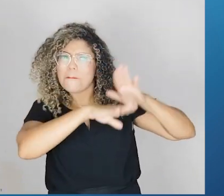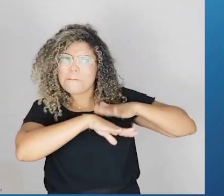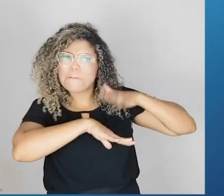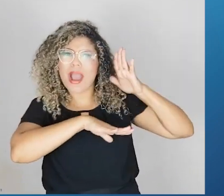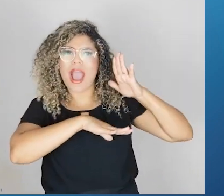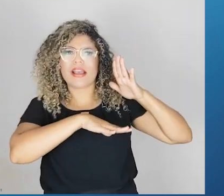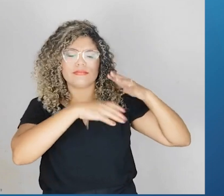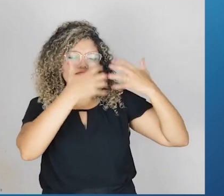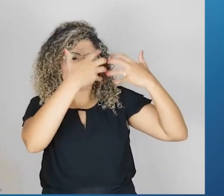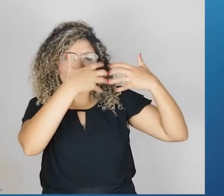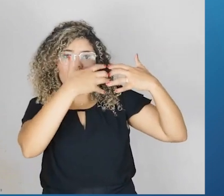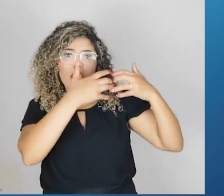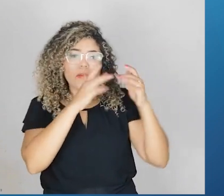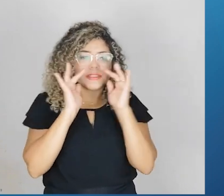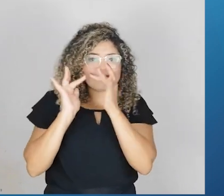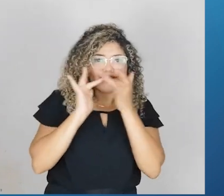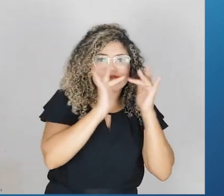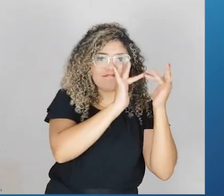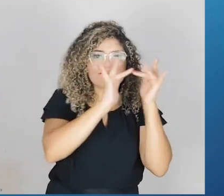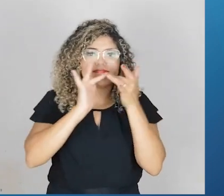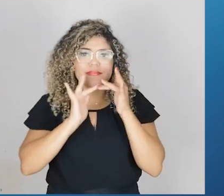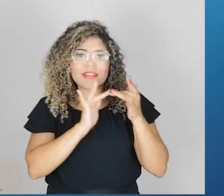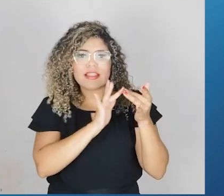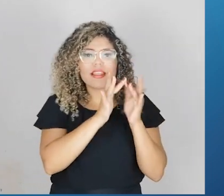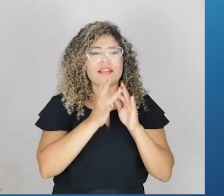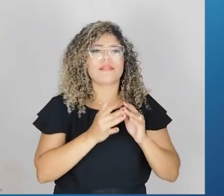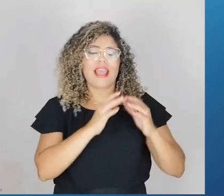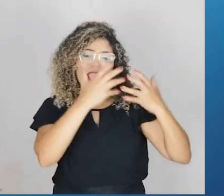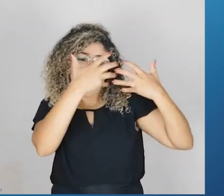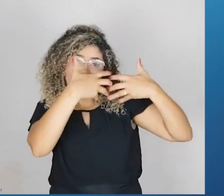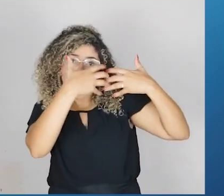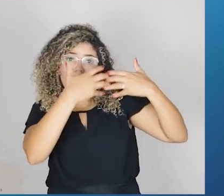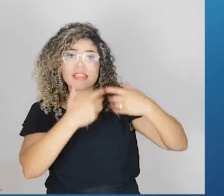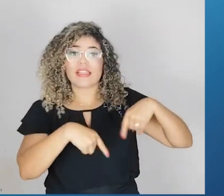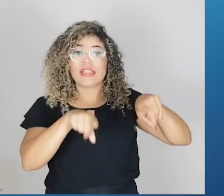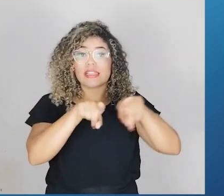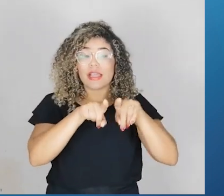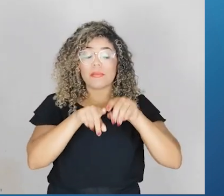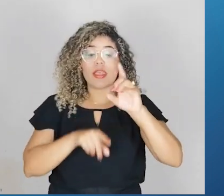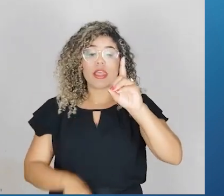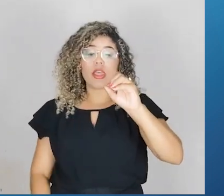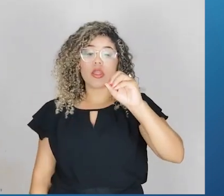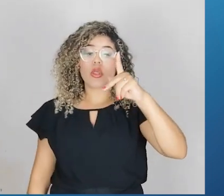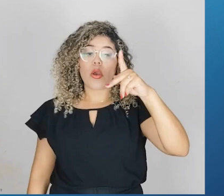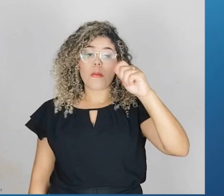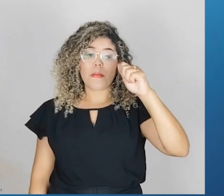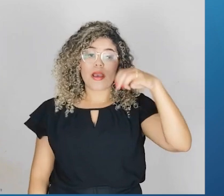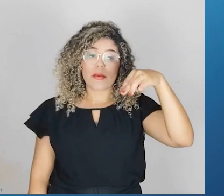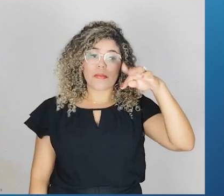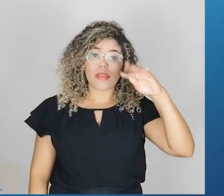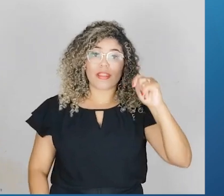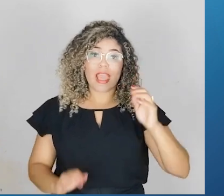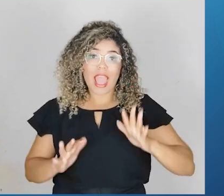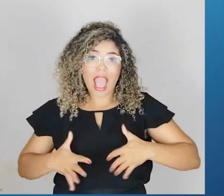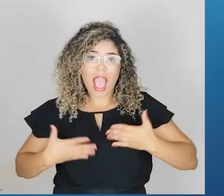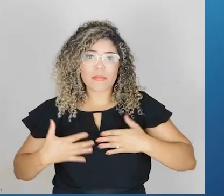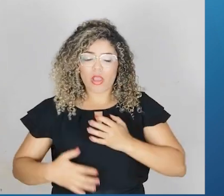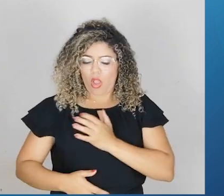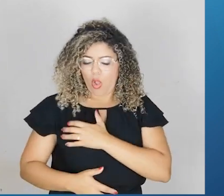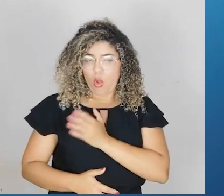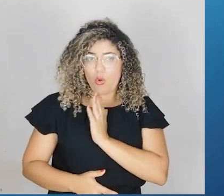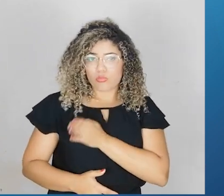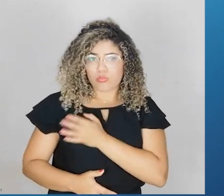ou cooperam com os neurotransmissores como a epinefrina e a dopamina. Aqui nós temos as drogas que aumentam frequência